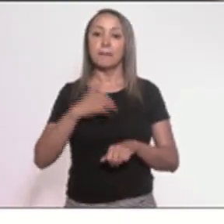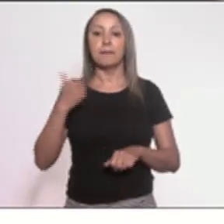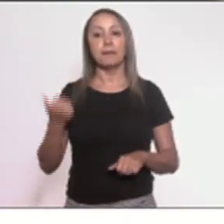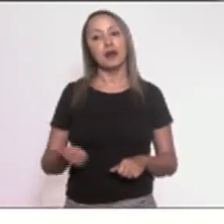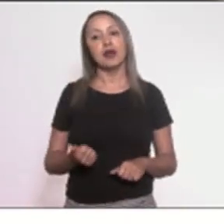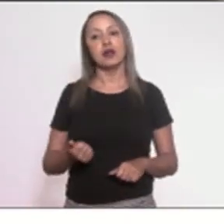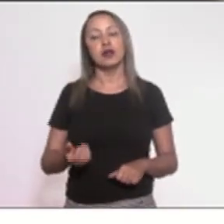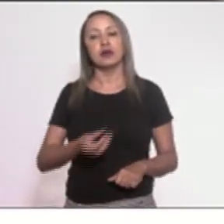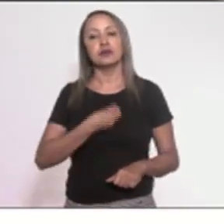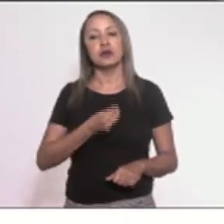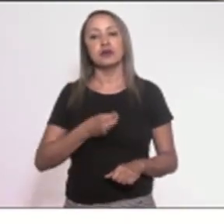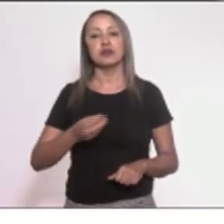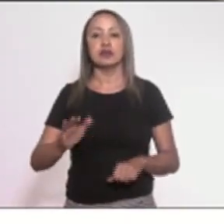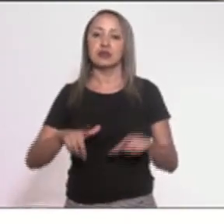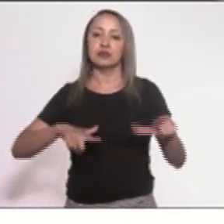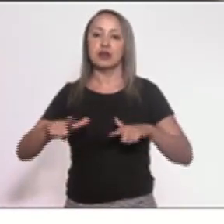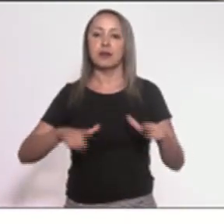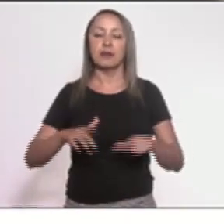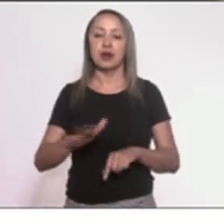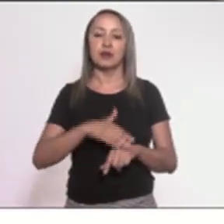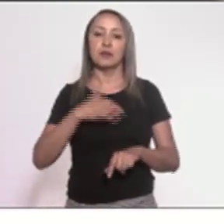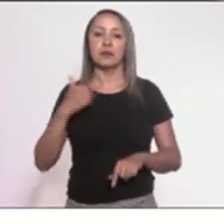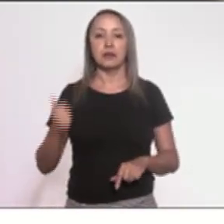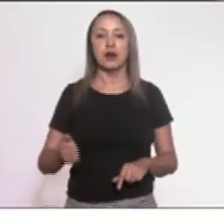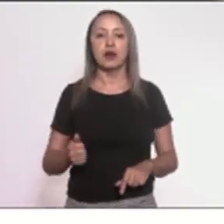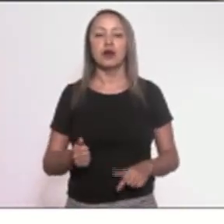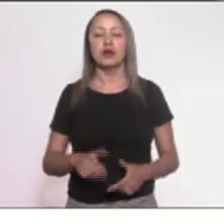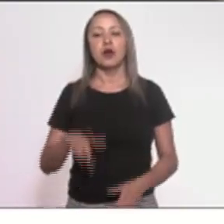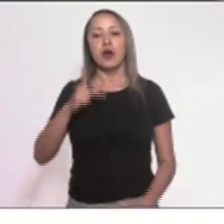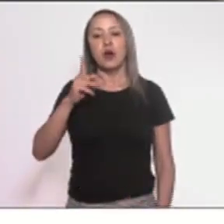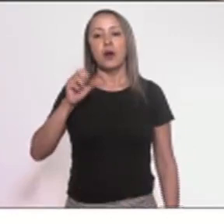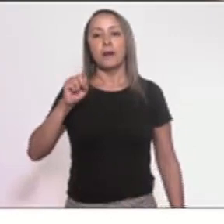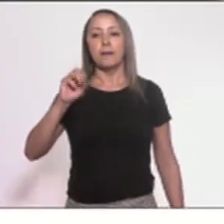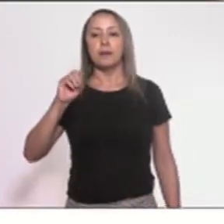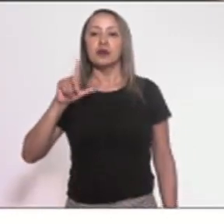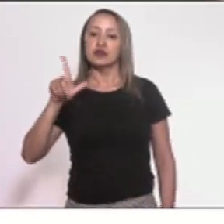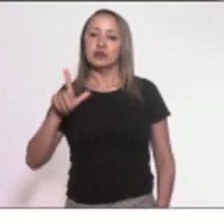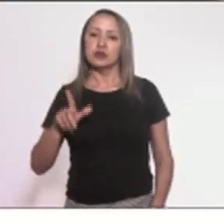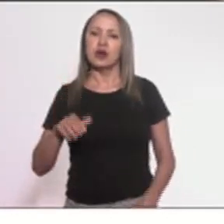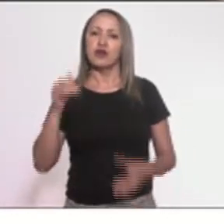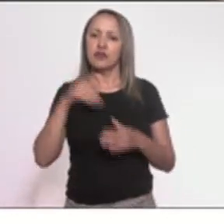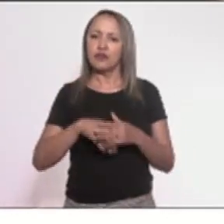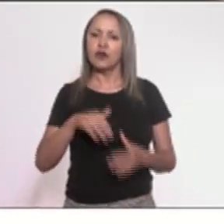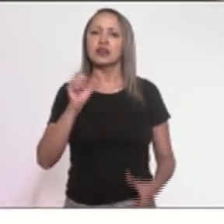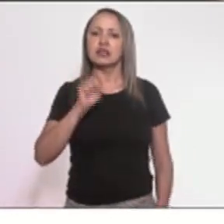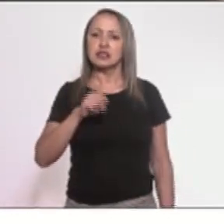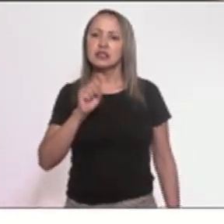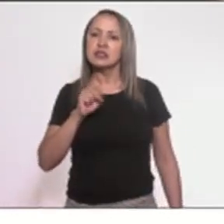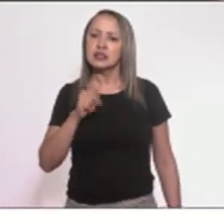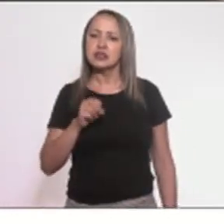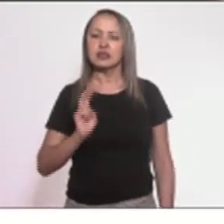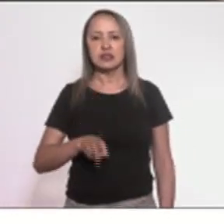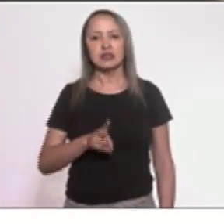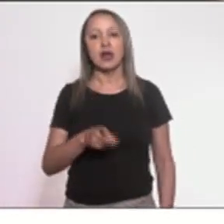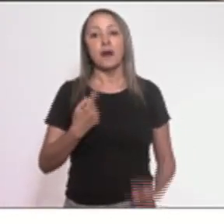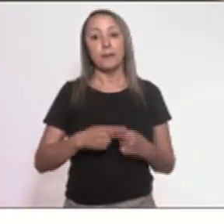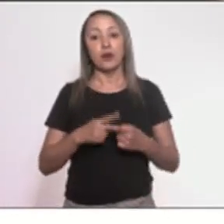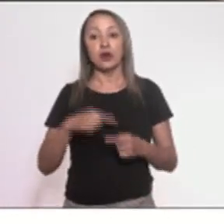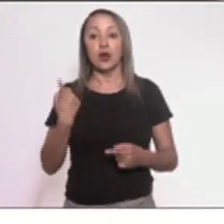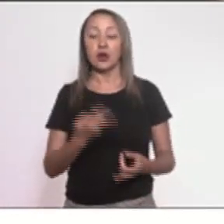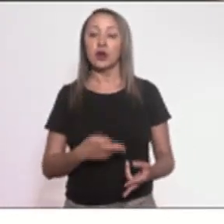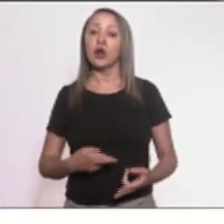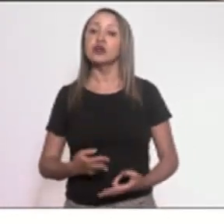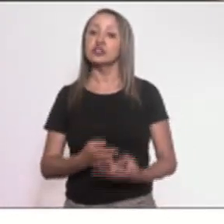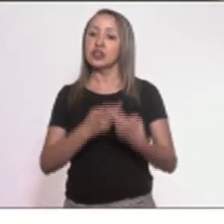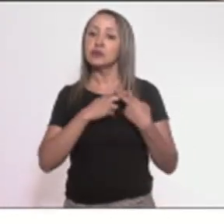de qualidade de um serviço, por óbvio que o PSOL vai votar favorável, porque temos responsabilidade